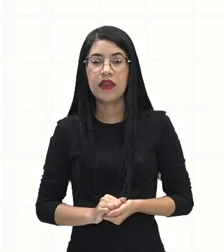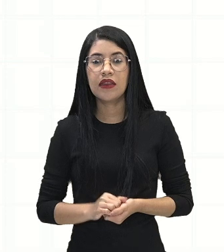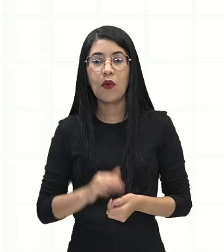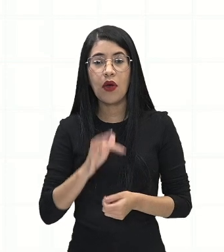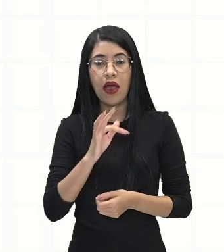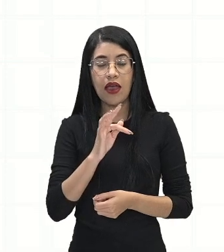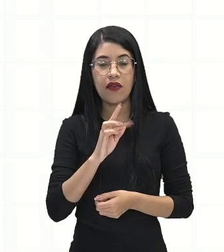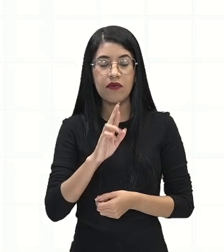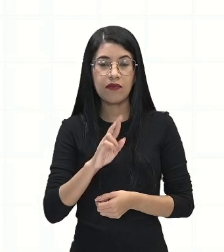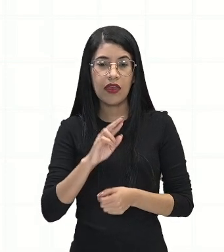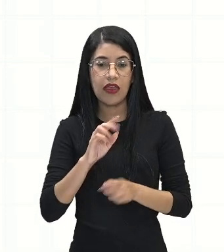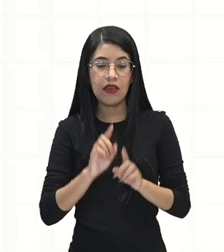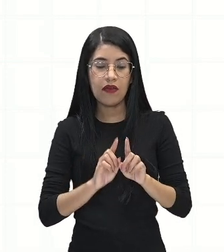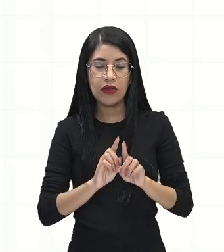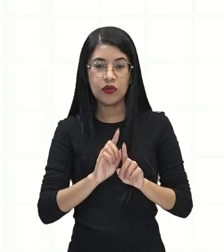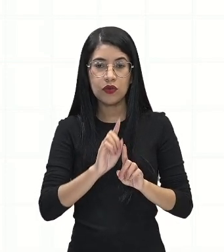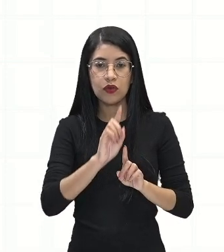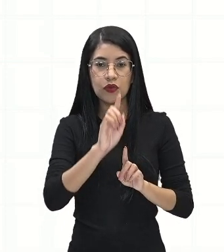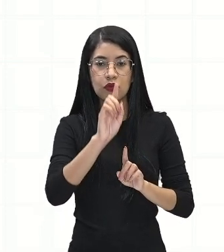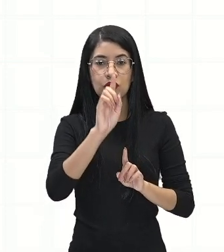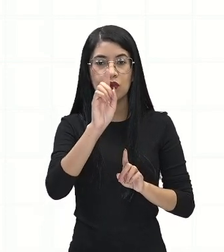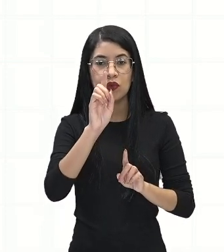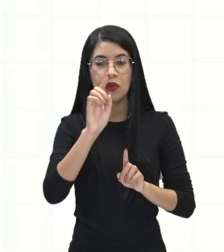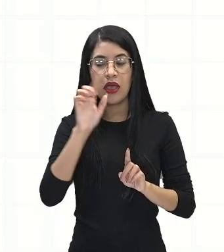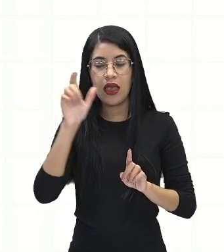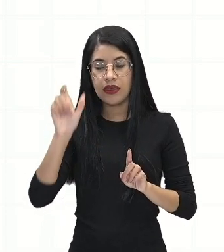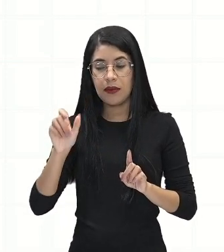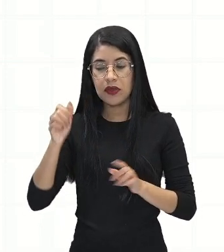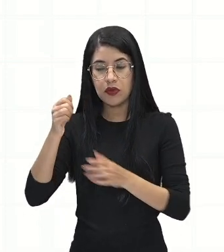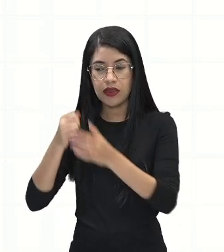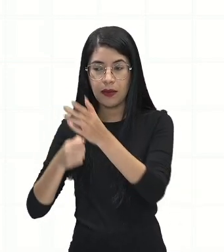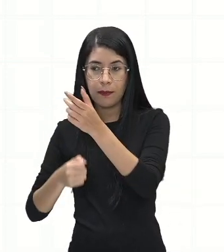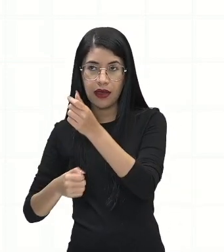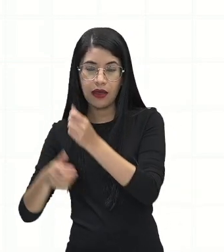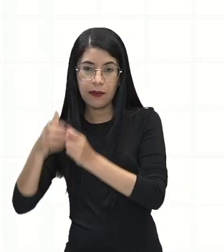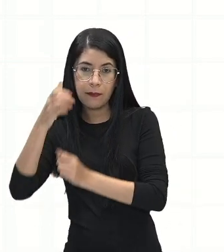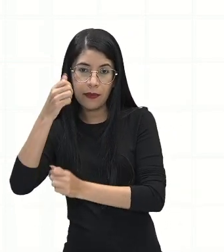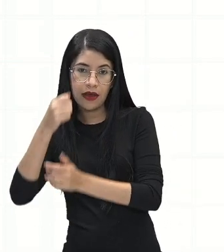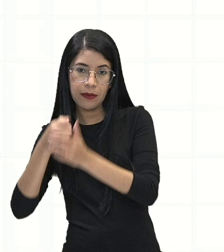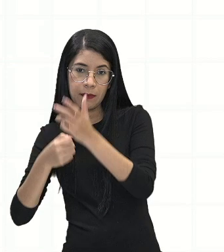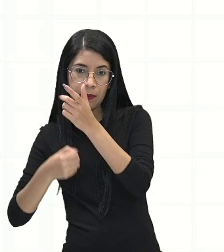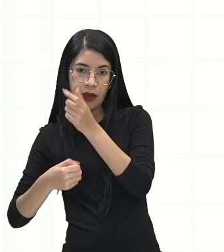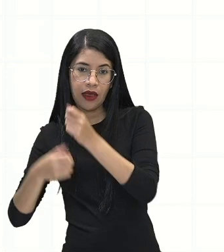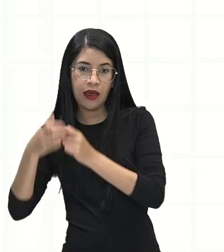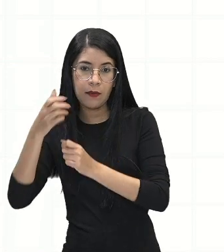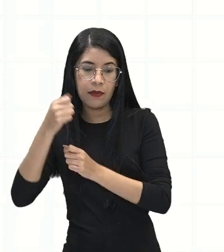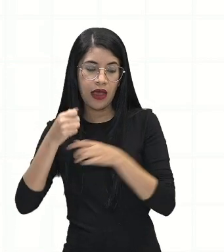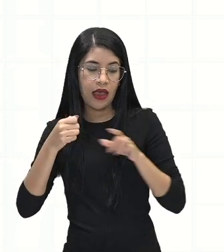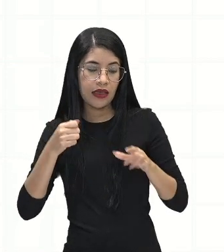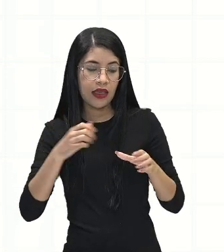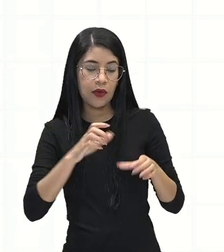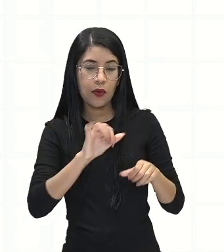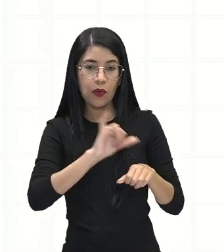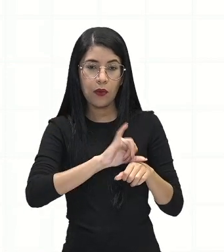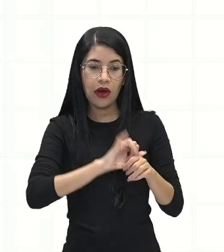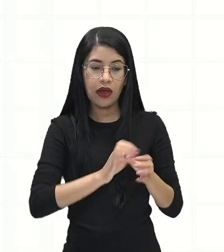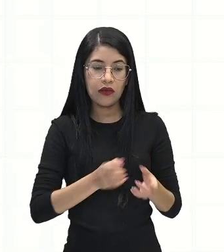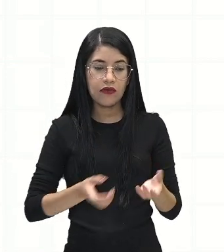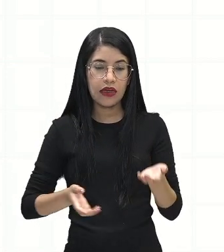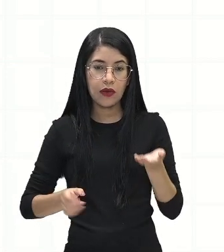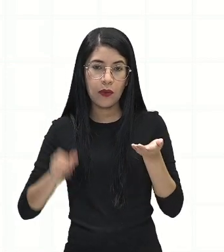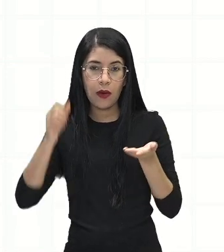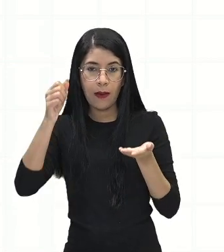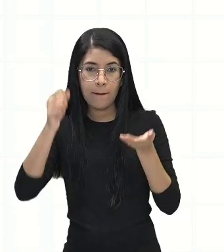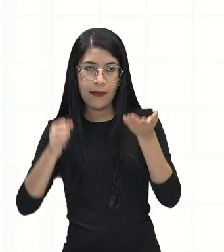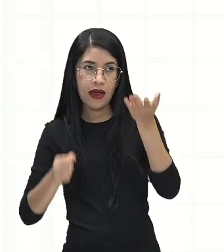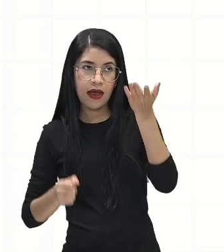né? Conforme a pessoa puxa a corda aí para baixo, tá? O que que vai acontecer? O peso